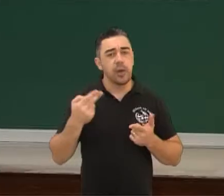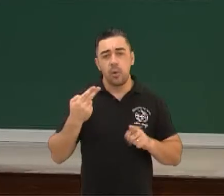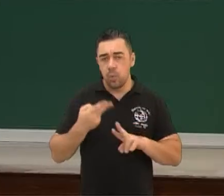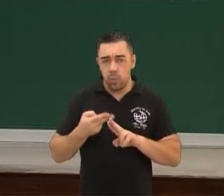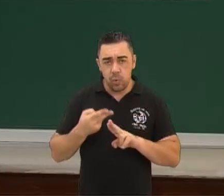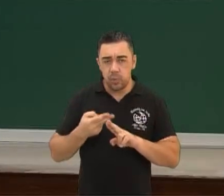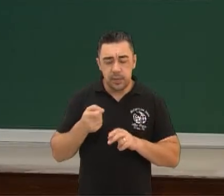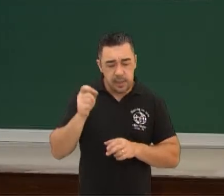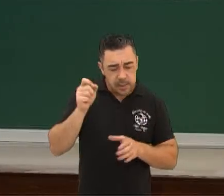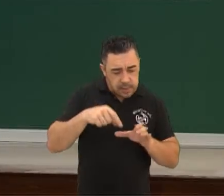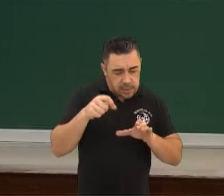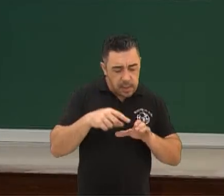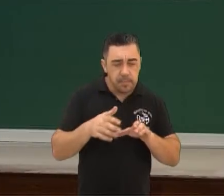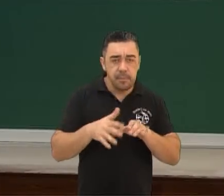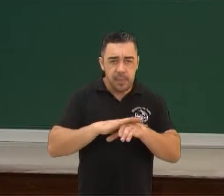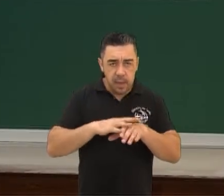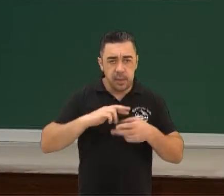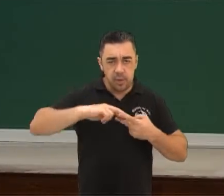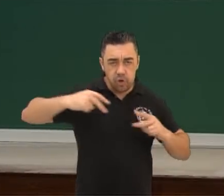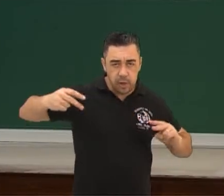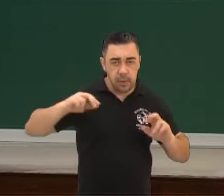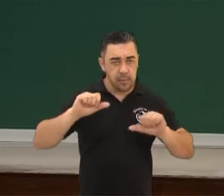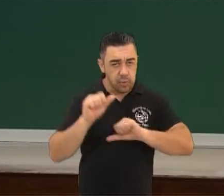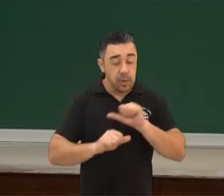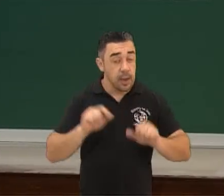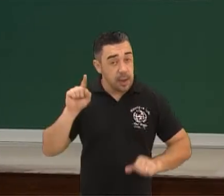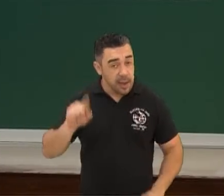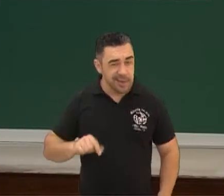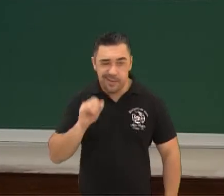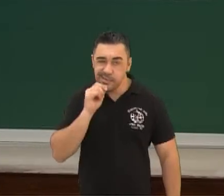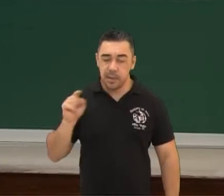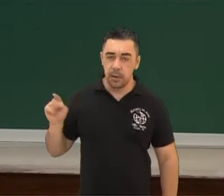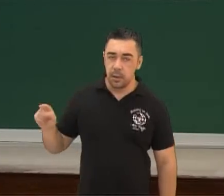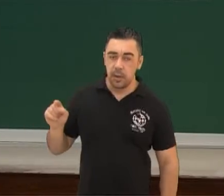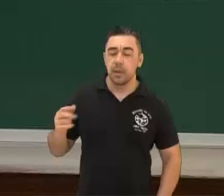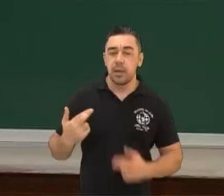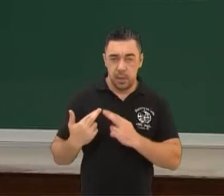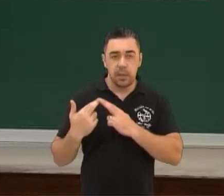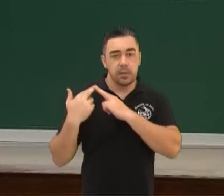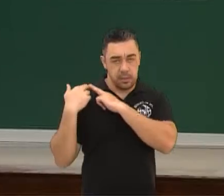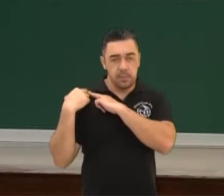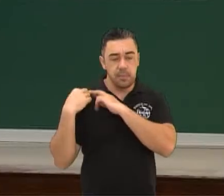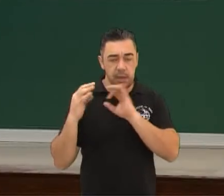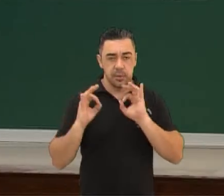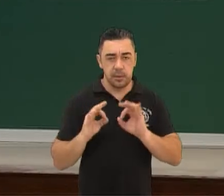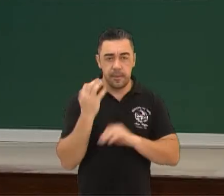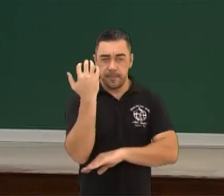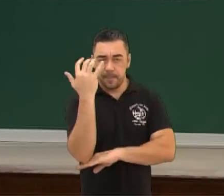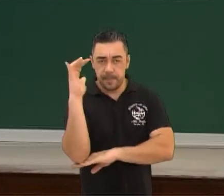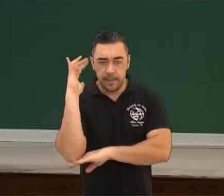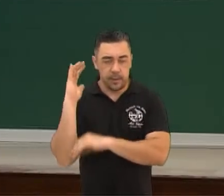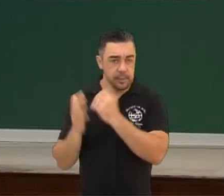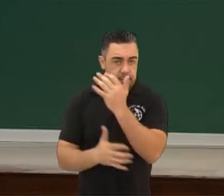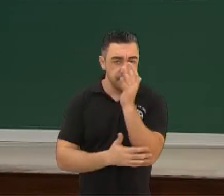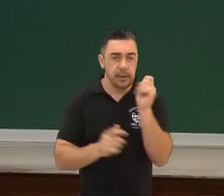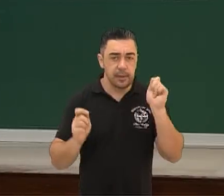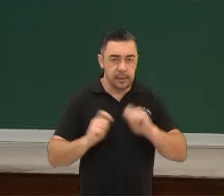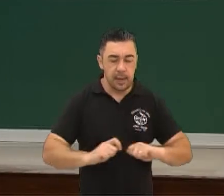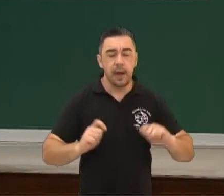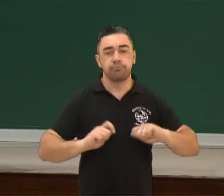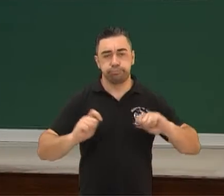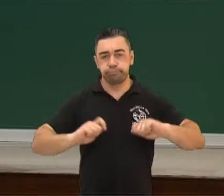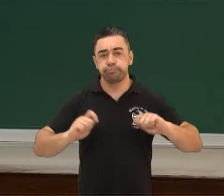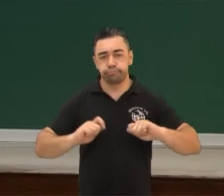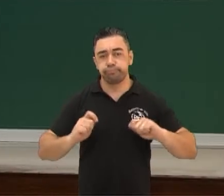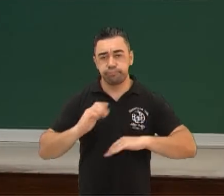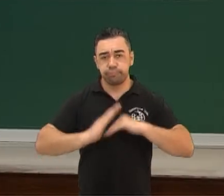modificadas. Esses são exemplos de medidas que respeitam os recursos naturais e tornam